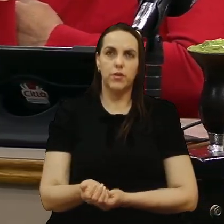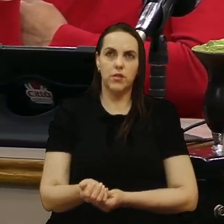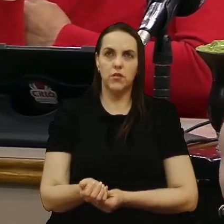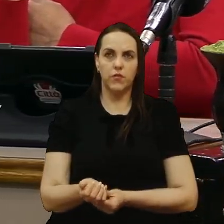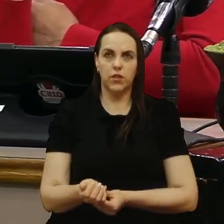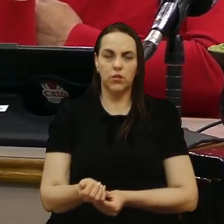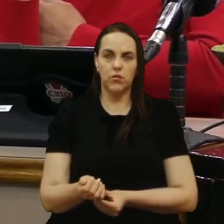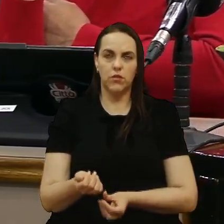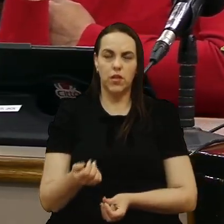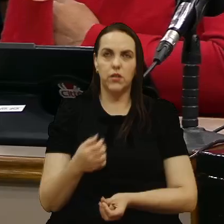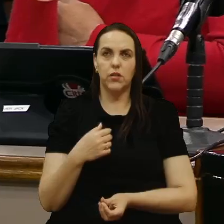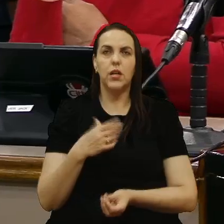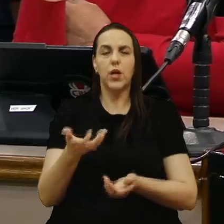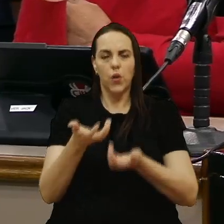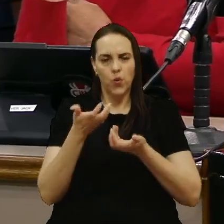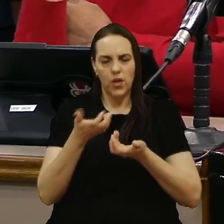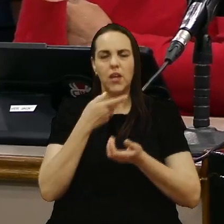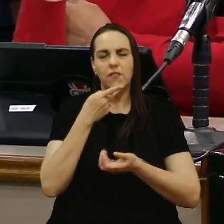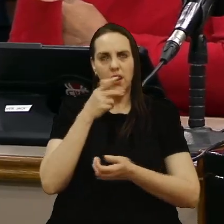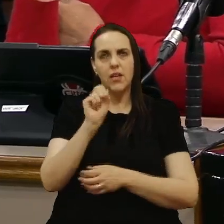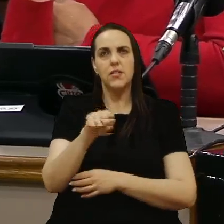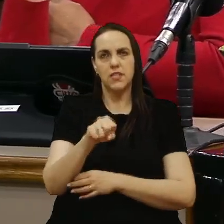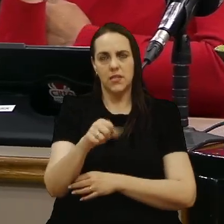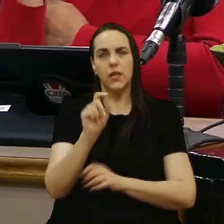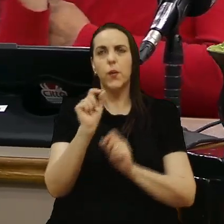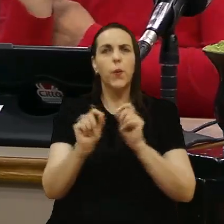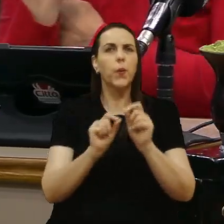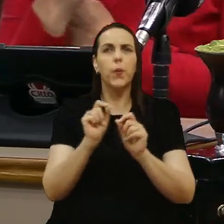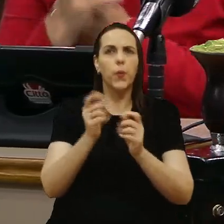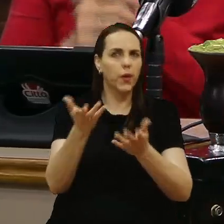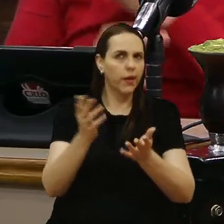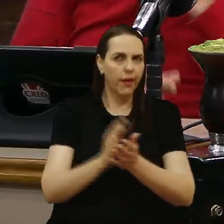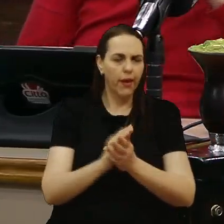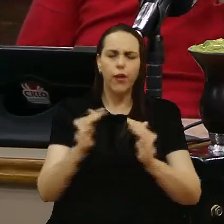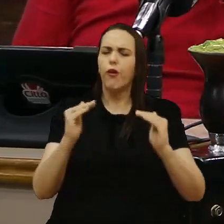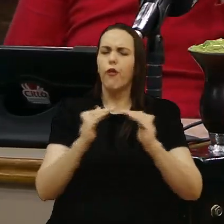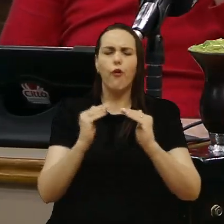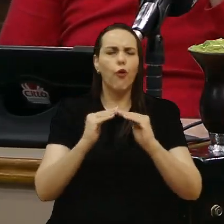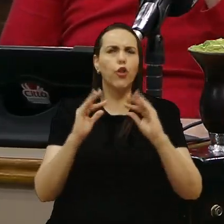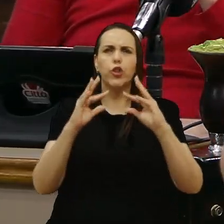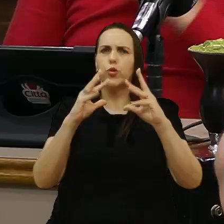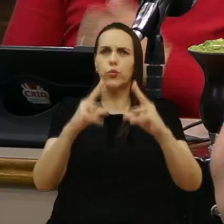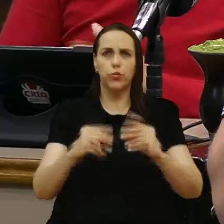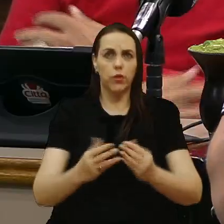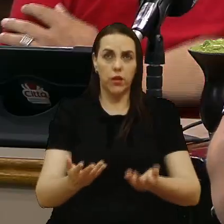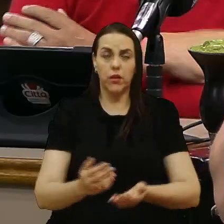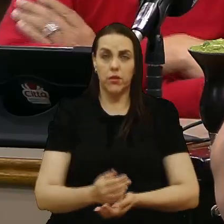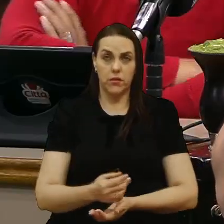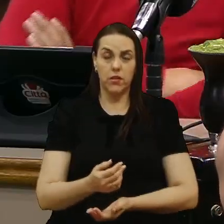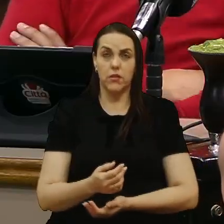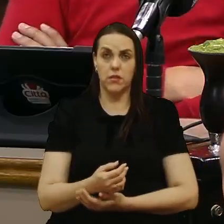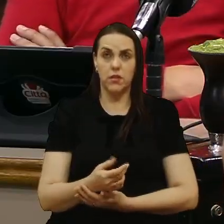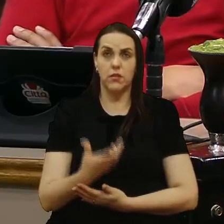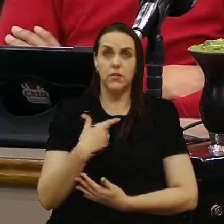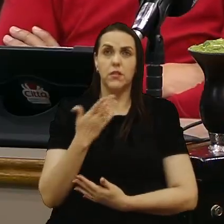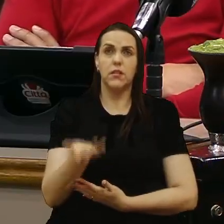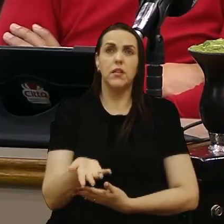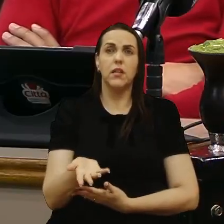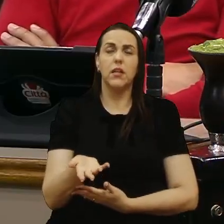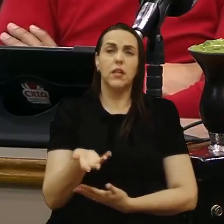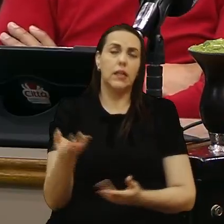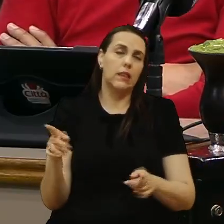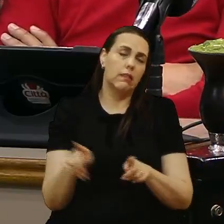mas eu queria aqui sim me manifestar e que concordo com tudo que já foi falado aqui, que aqui,